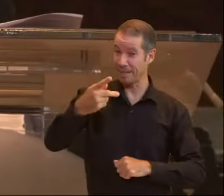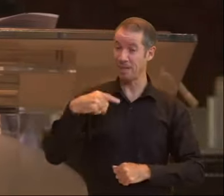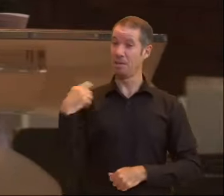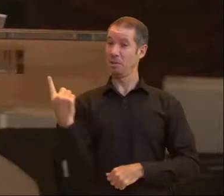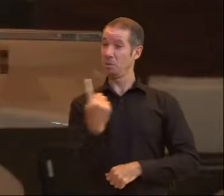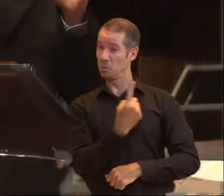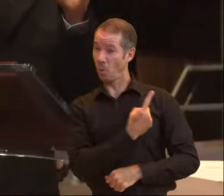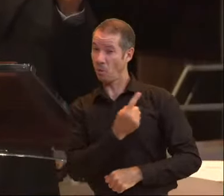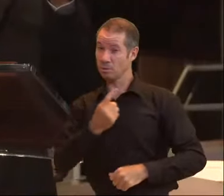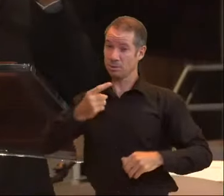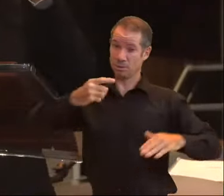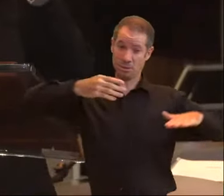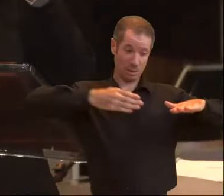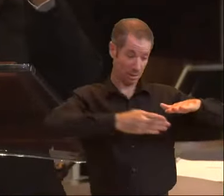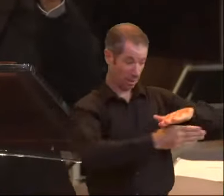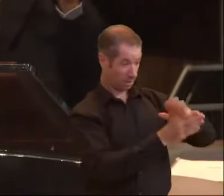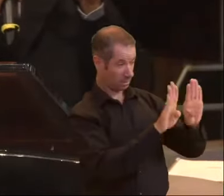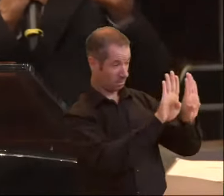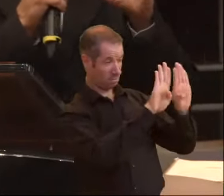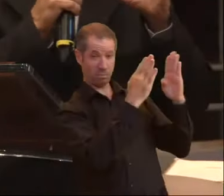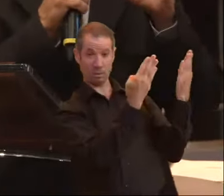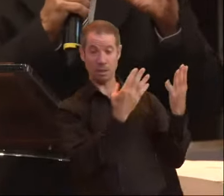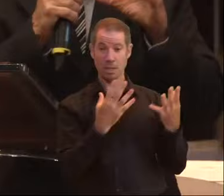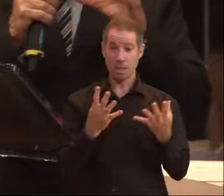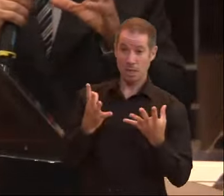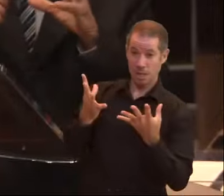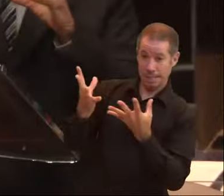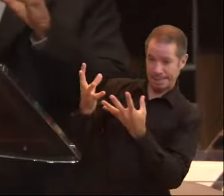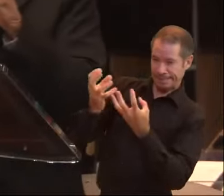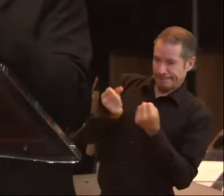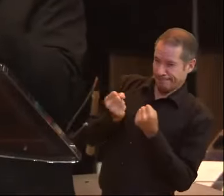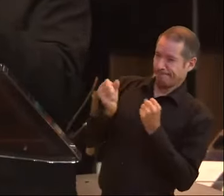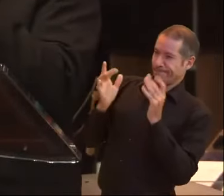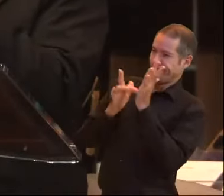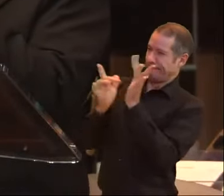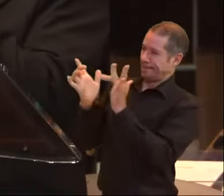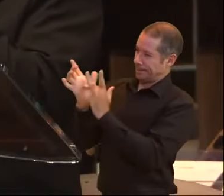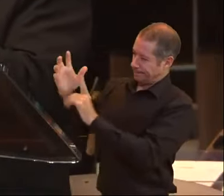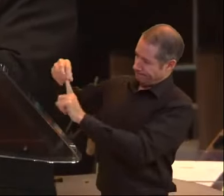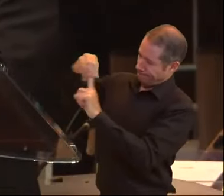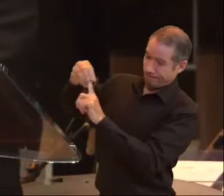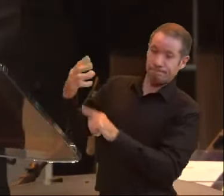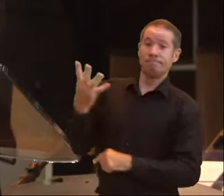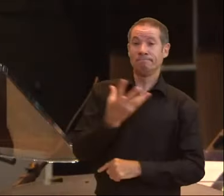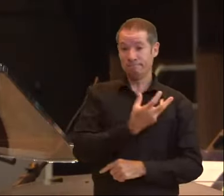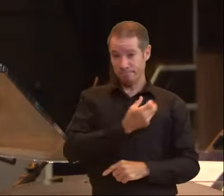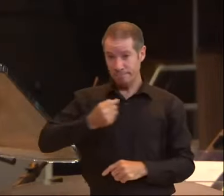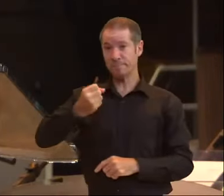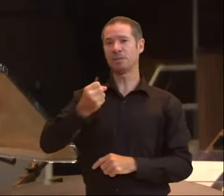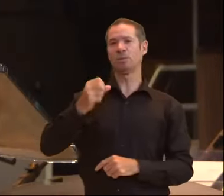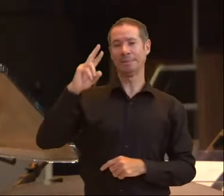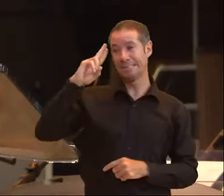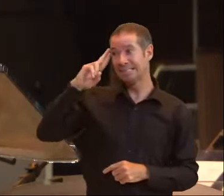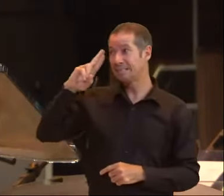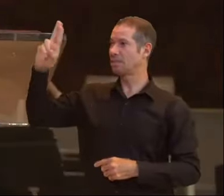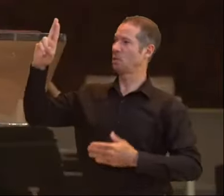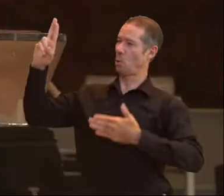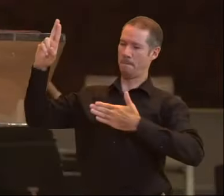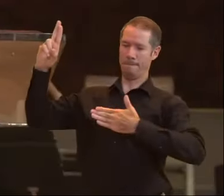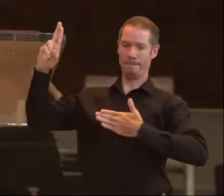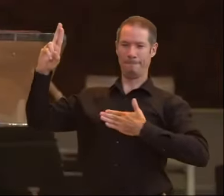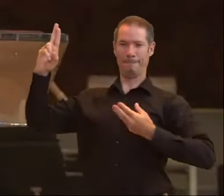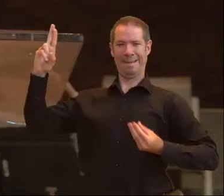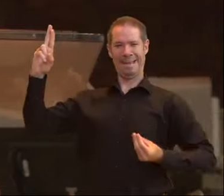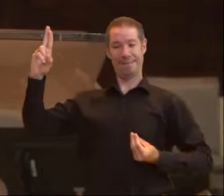nós entramos pela porta, quando recebemos a Jesus como Salvador, quando Ele é o Senhor da minha